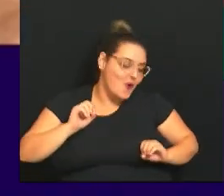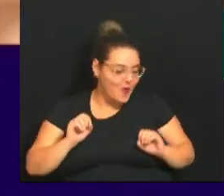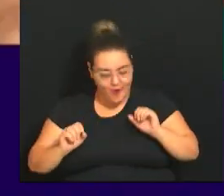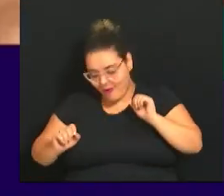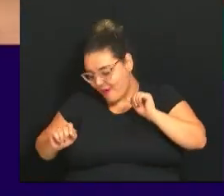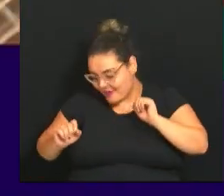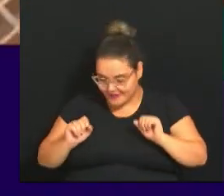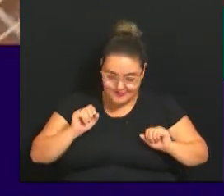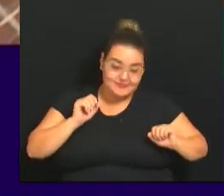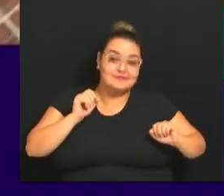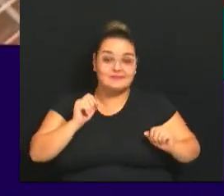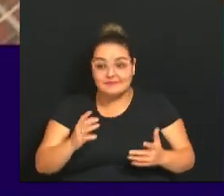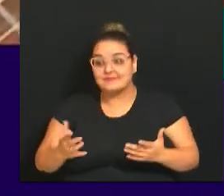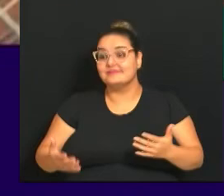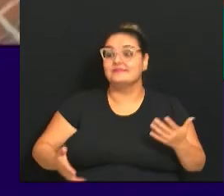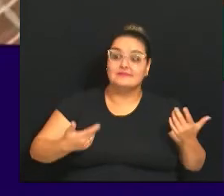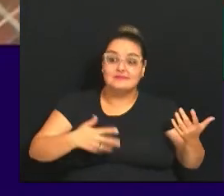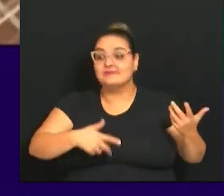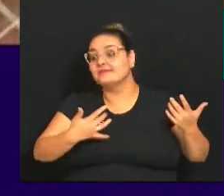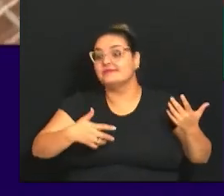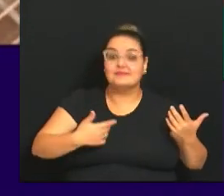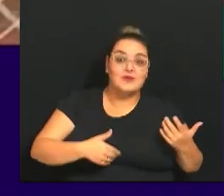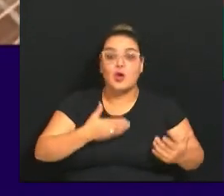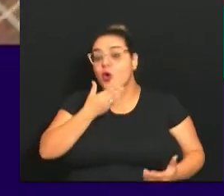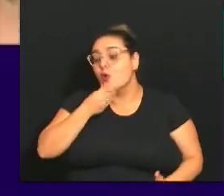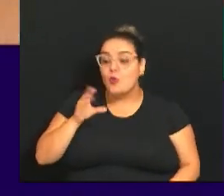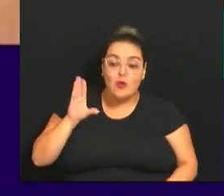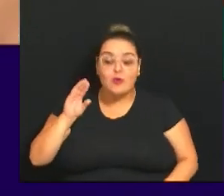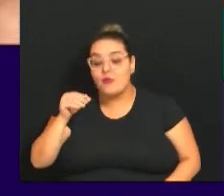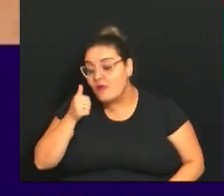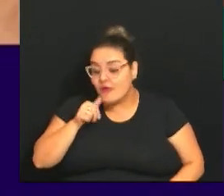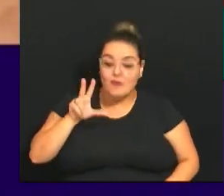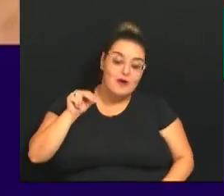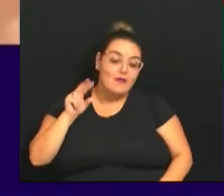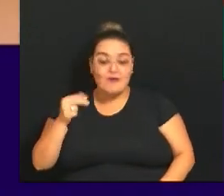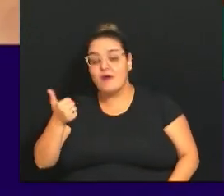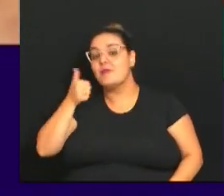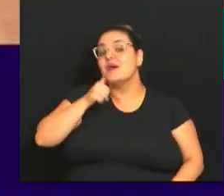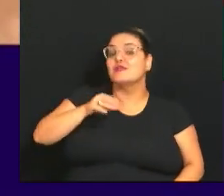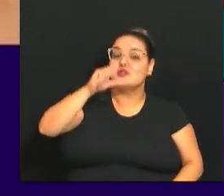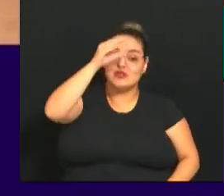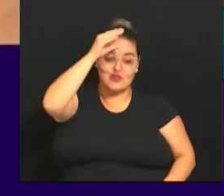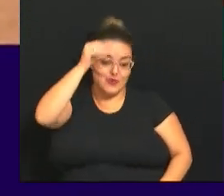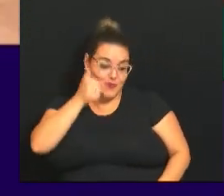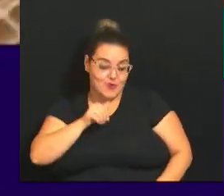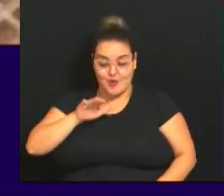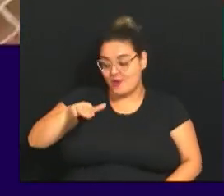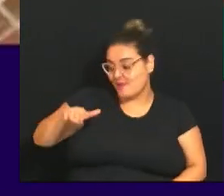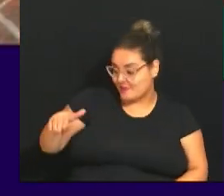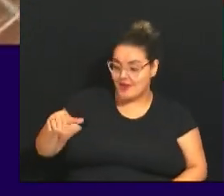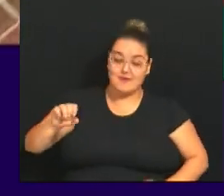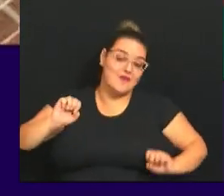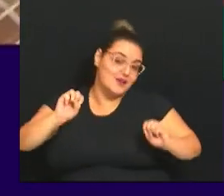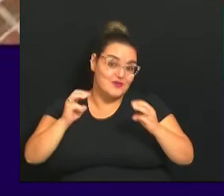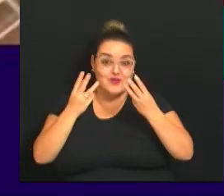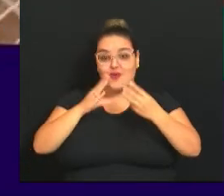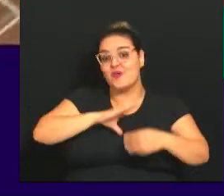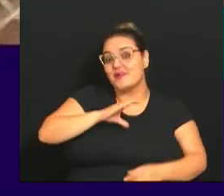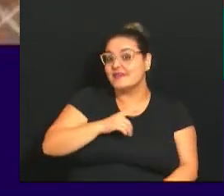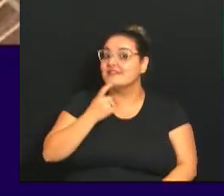é pro vovô, pra titia, pra vovó e pra menina. Bater show meu em Campinas,